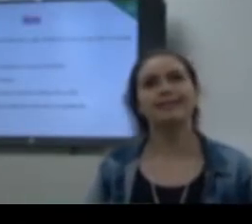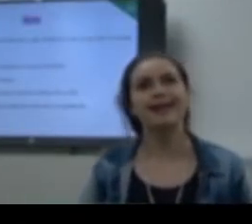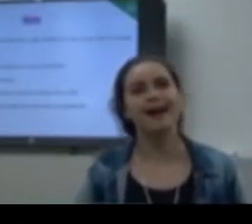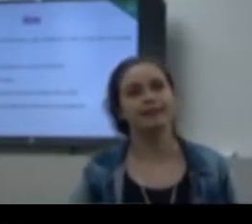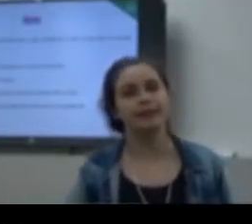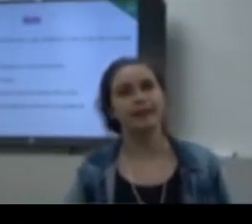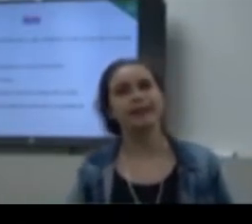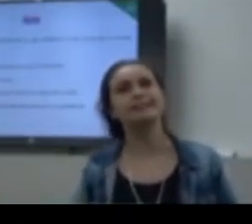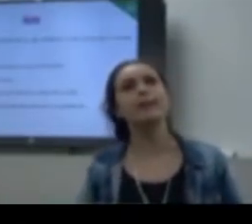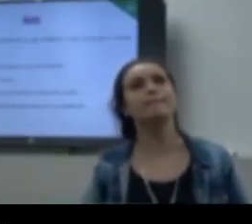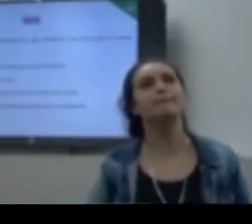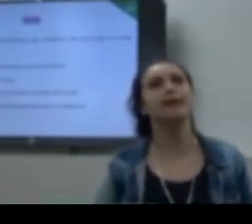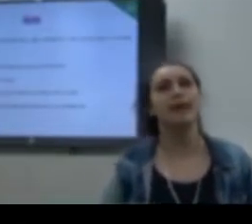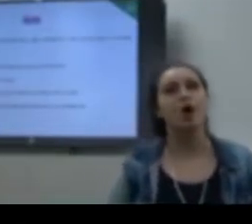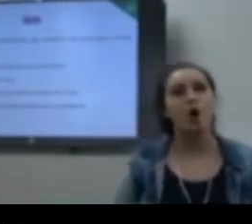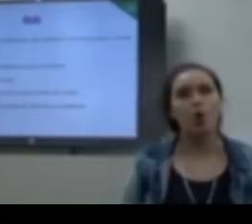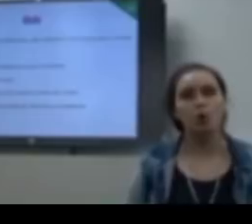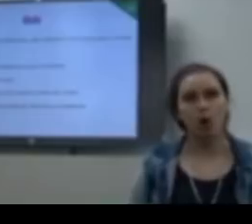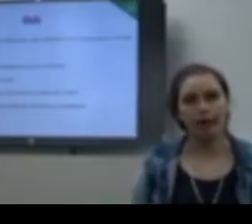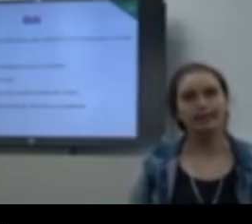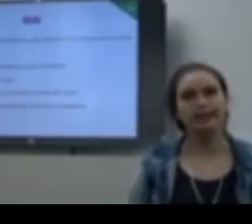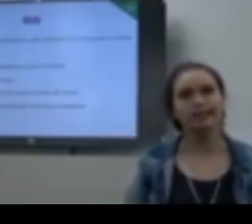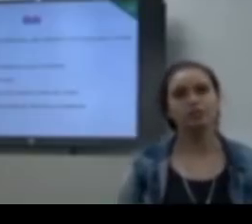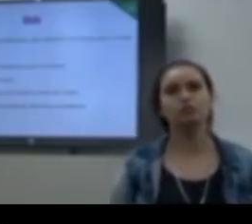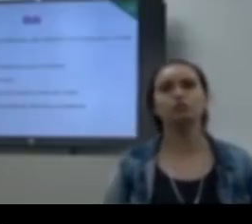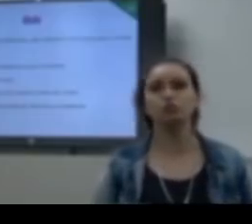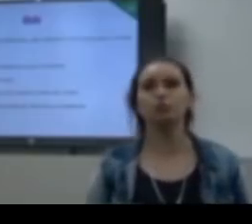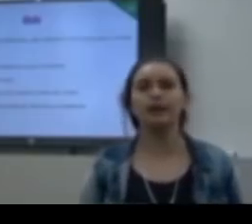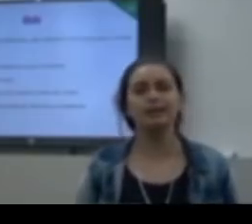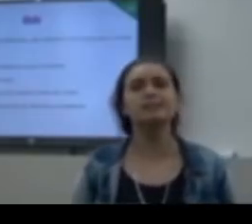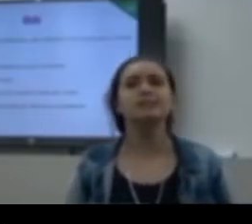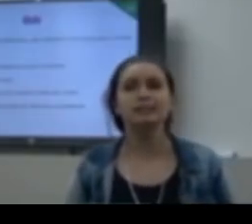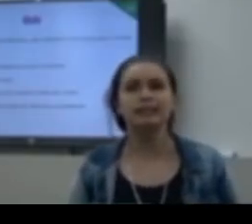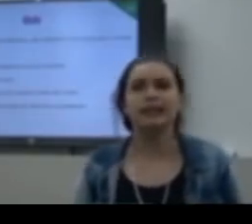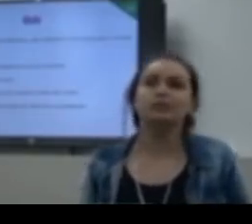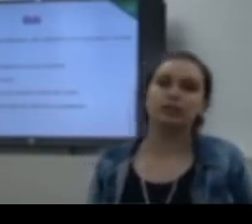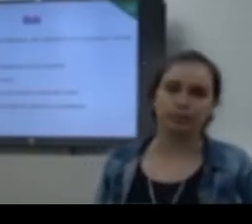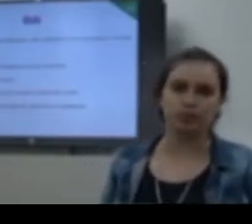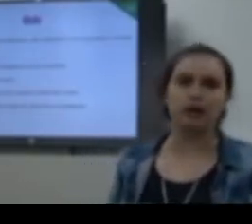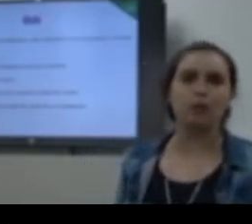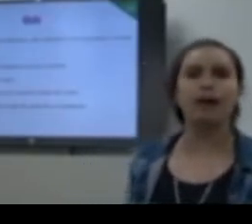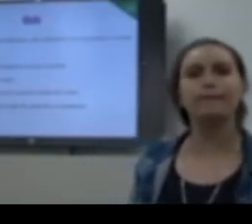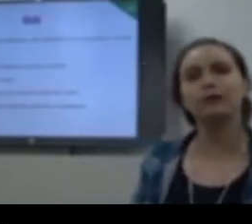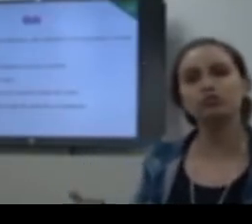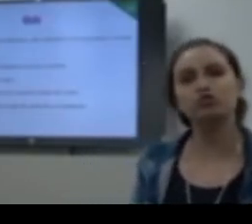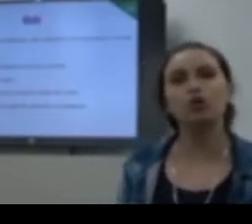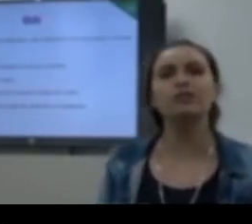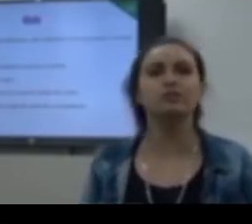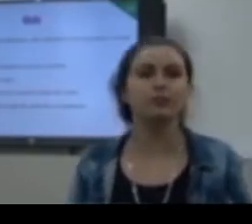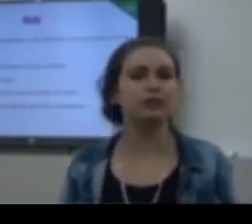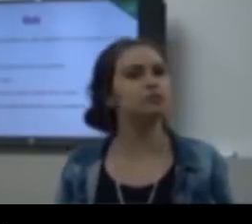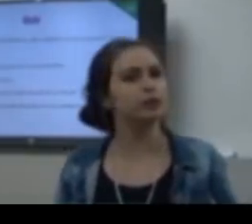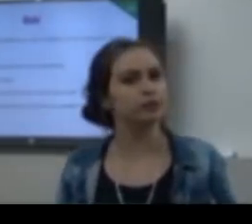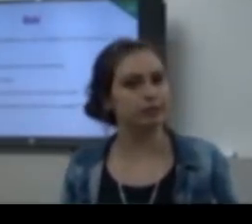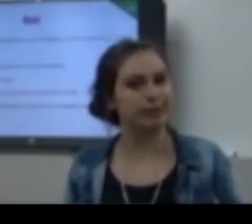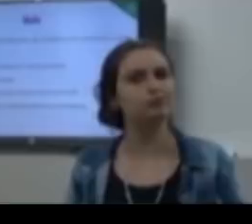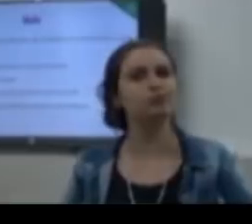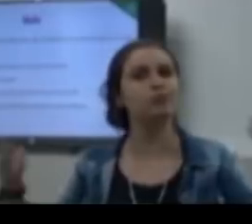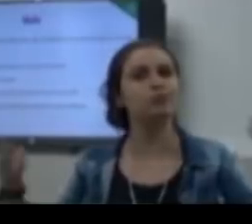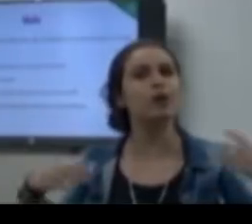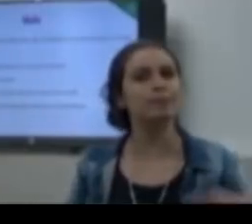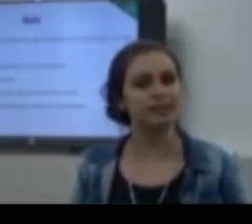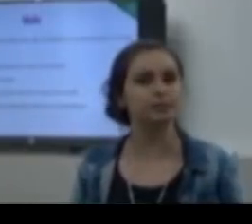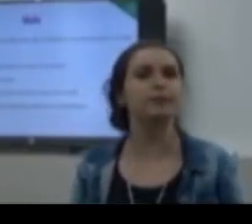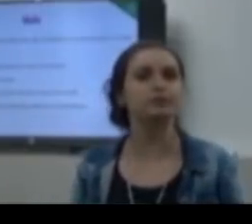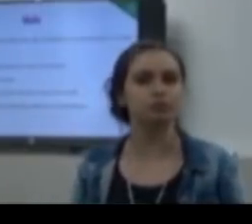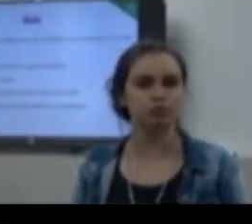Então, letra A tá errada. Letra B. Ocorre na região sul do país? Sim, né? A gente acabou de olhar o mapa. Os dois domínios